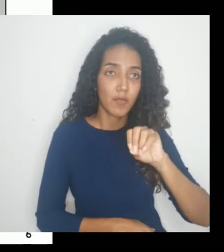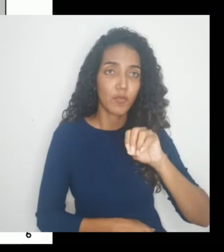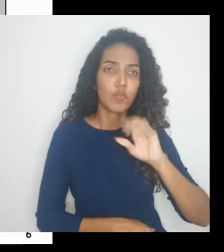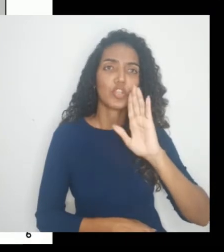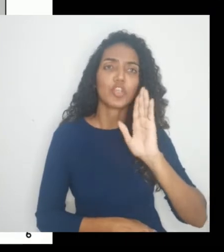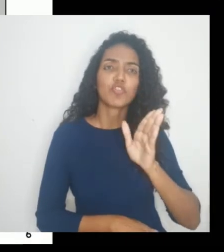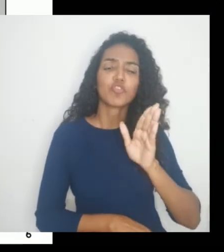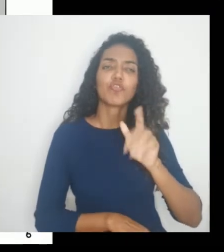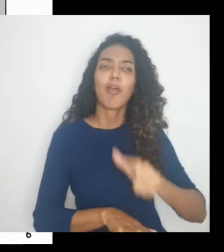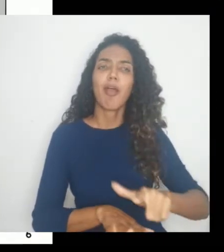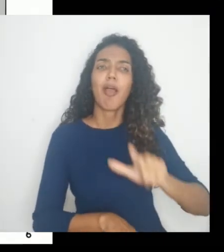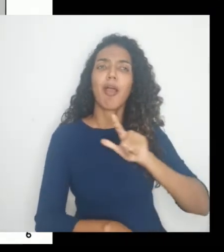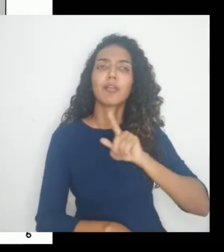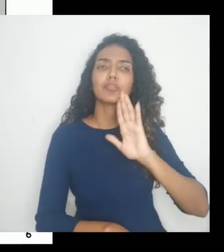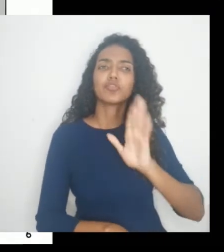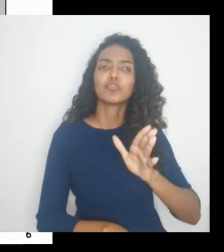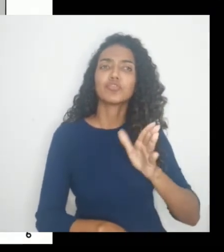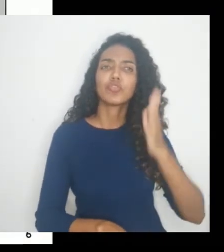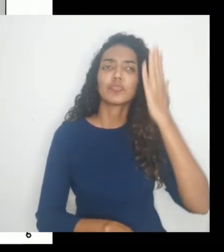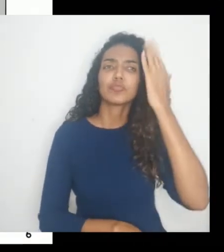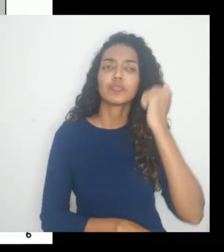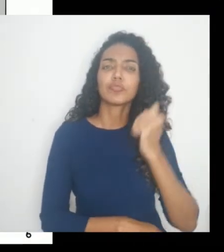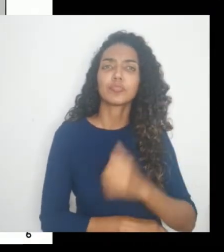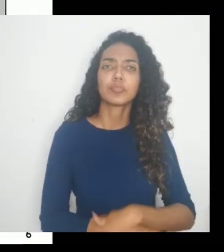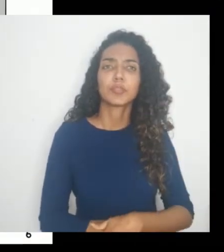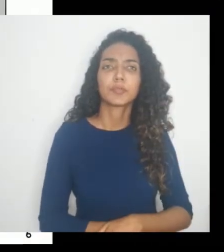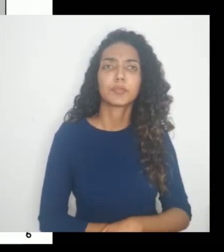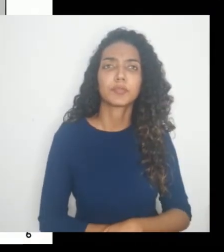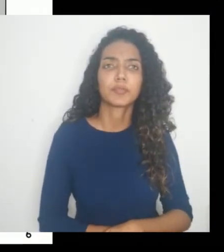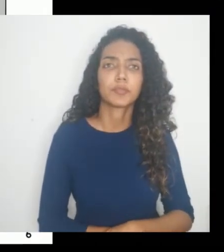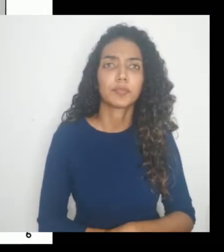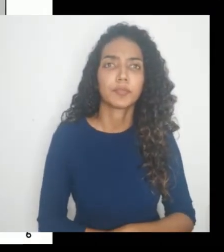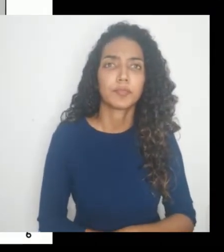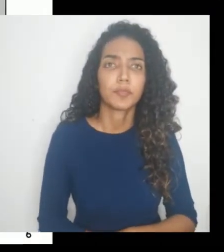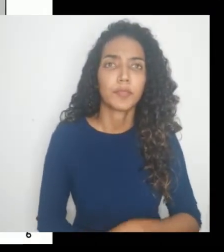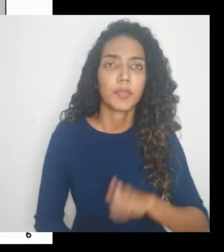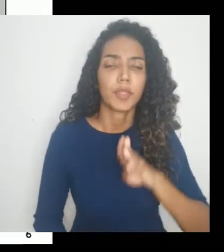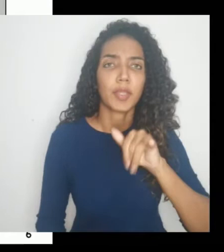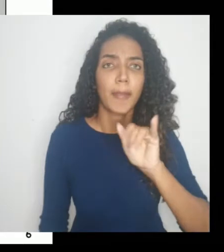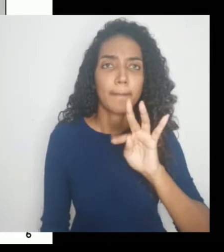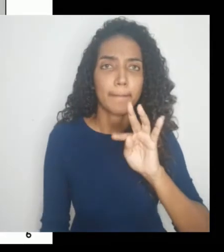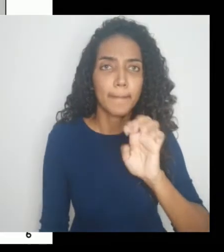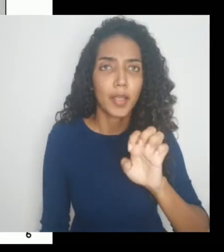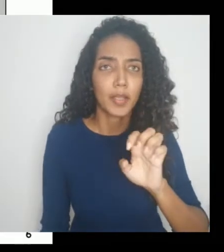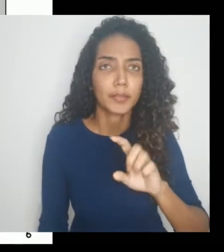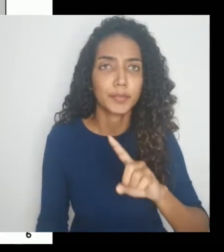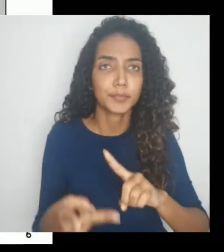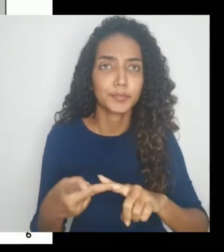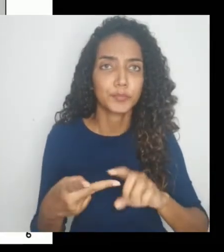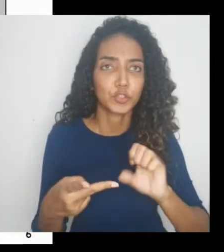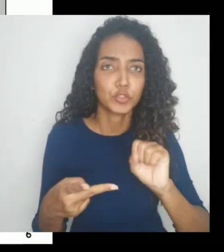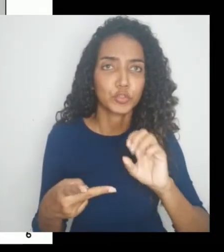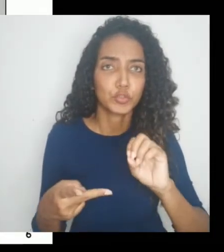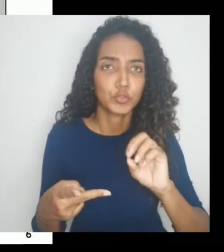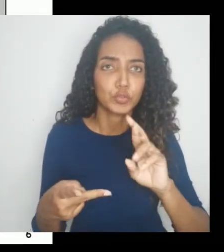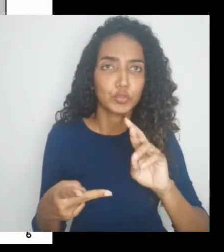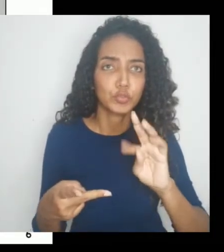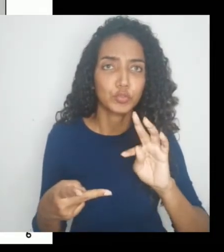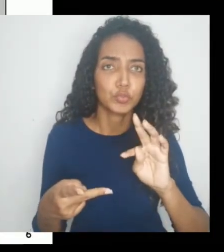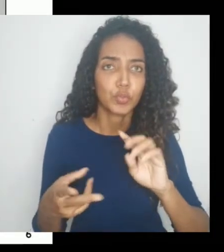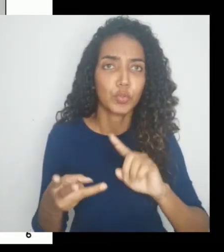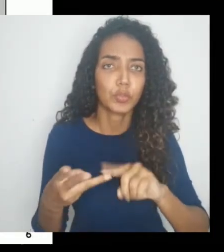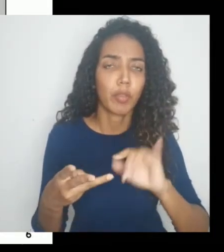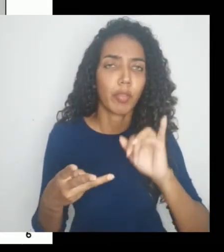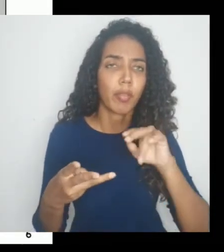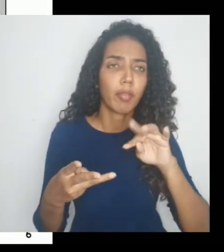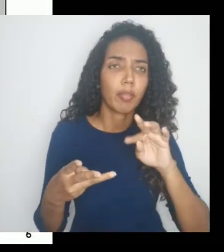pré-definidos na linguagem. Byte, short, int, long, char, float, double, boolean. Cada um desses tipos representa um